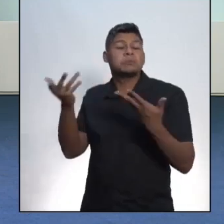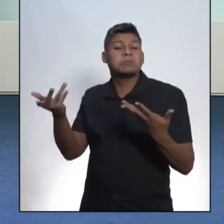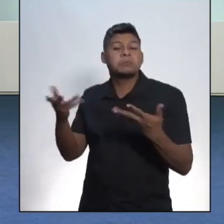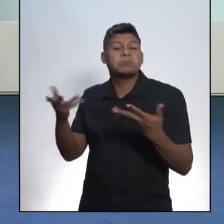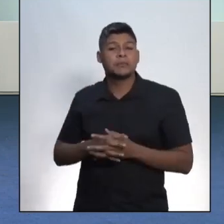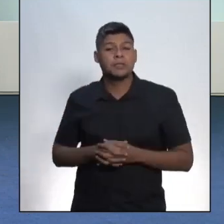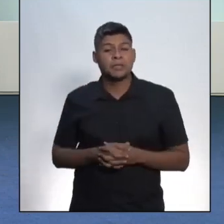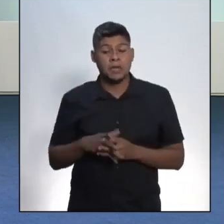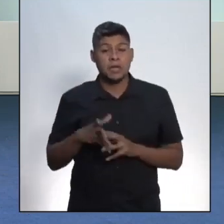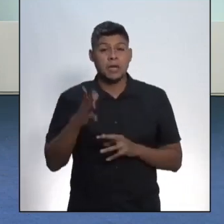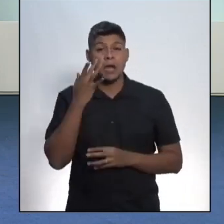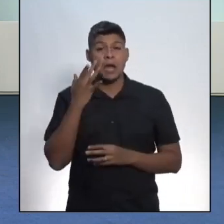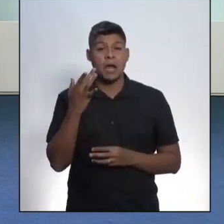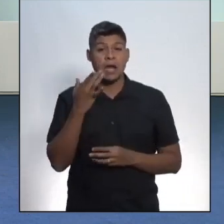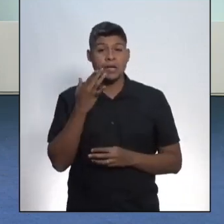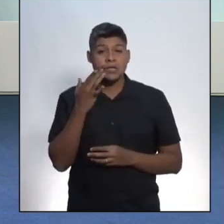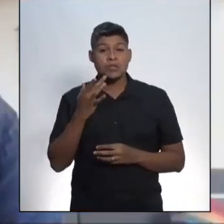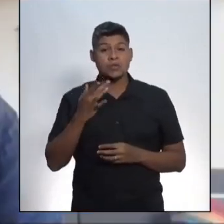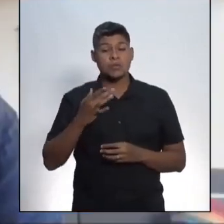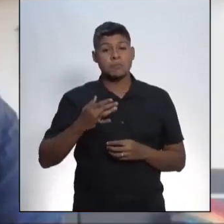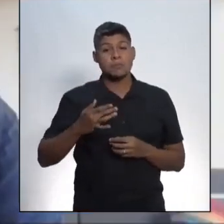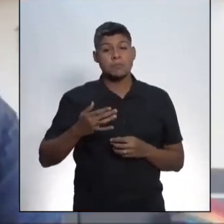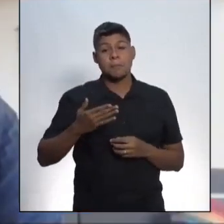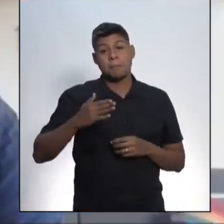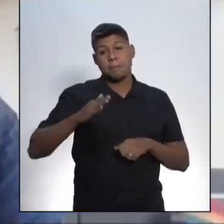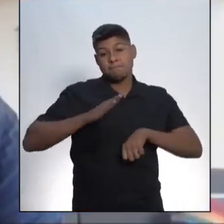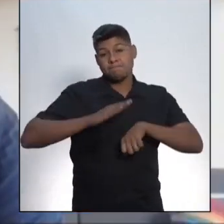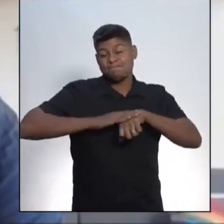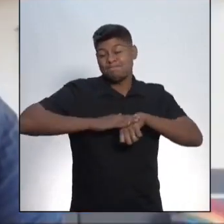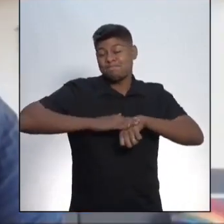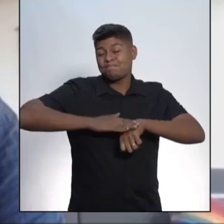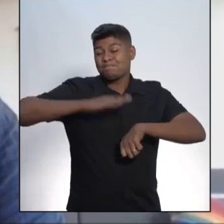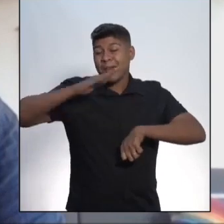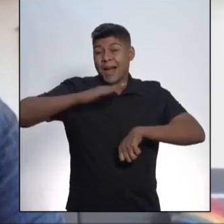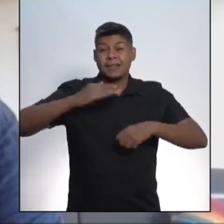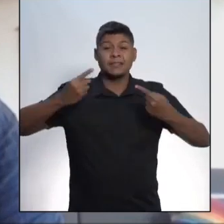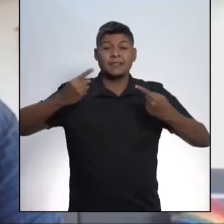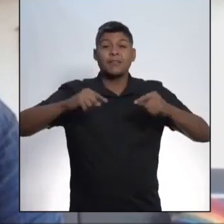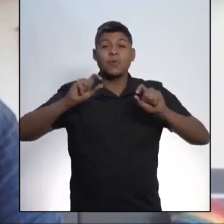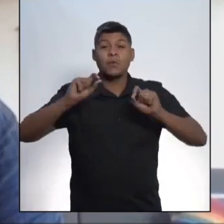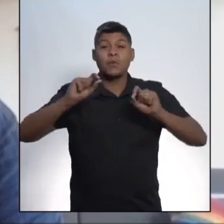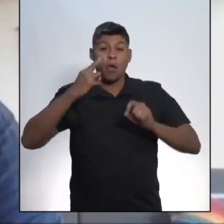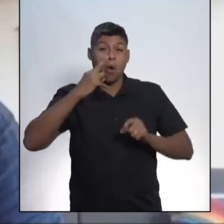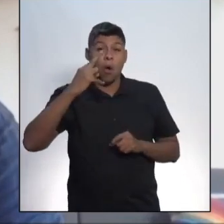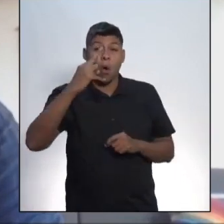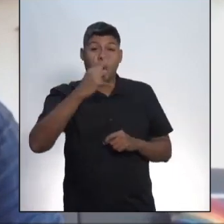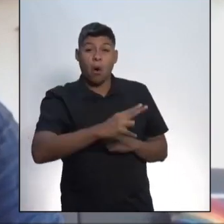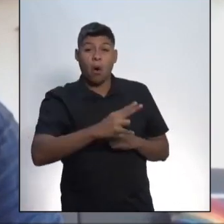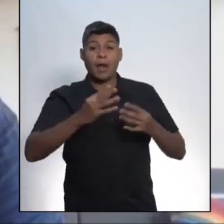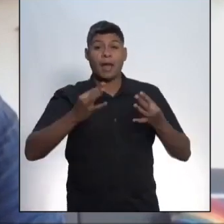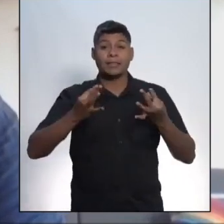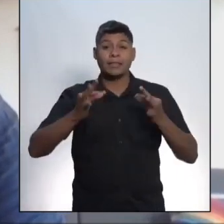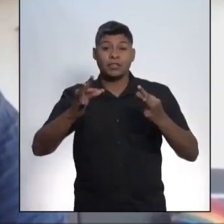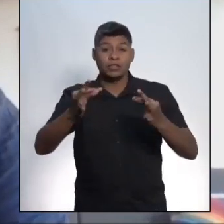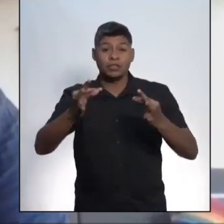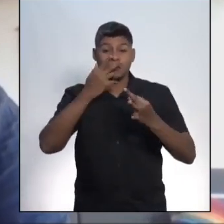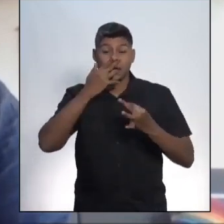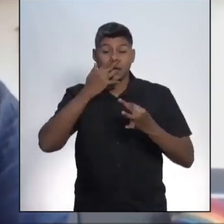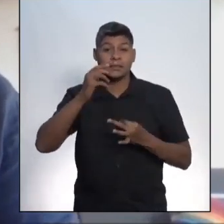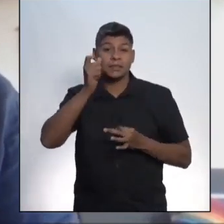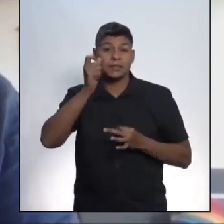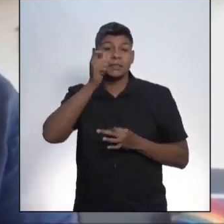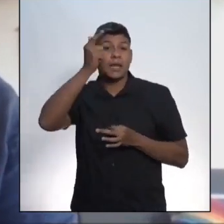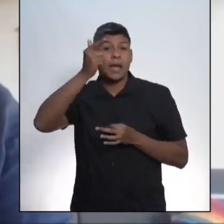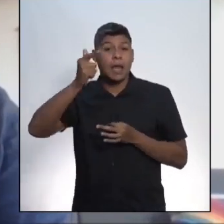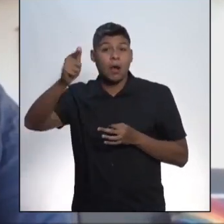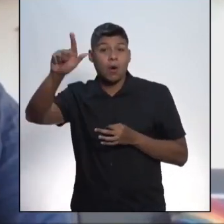Eu acho que o maior desafio que a gente tem nesse momento é olhar a tecnologia por um outro prisma, né? No geral,